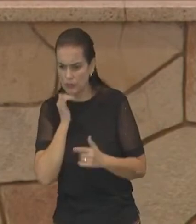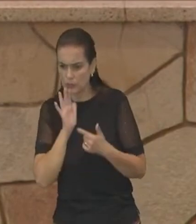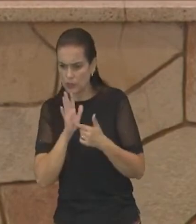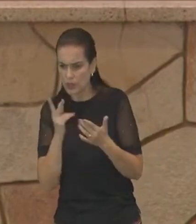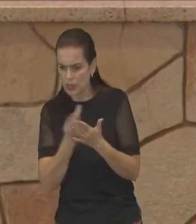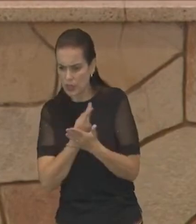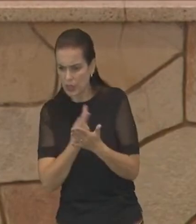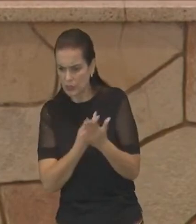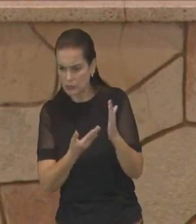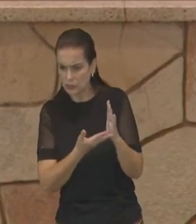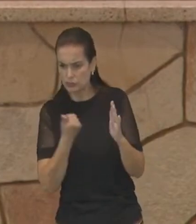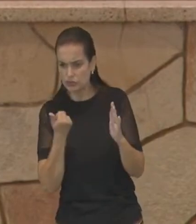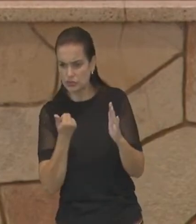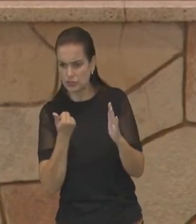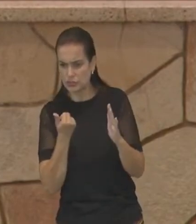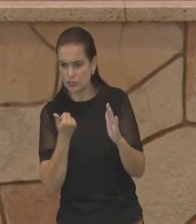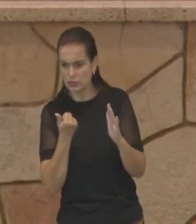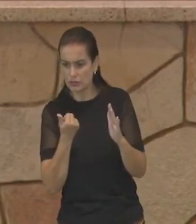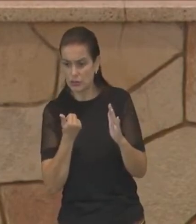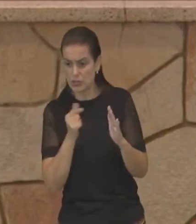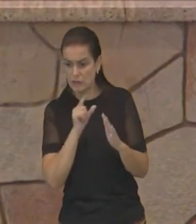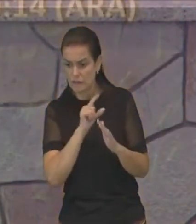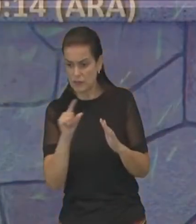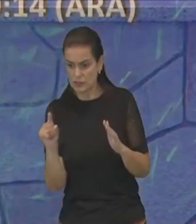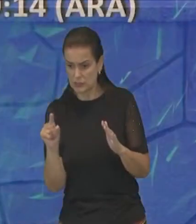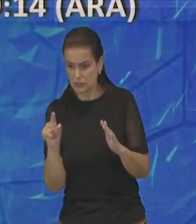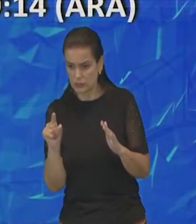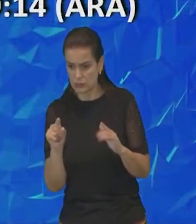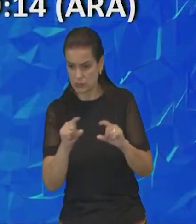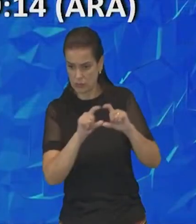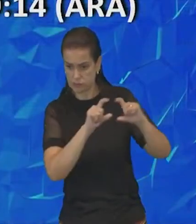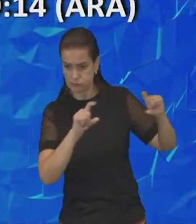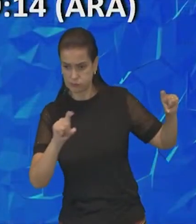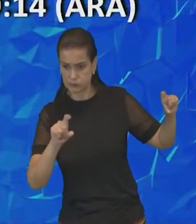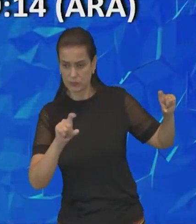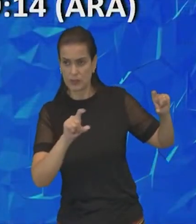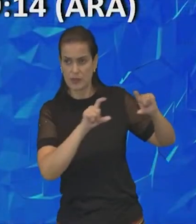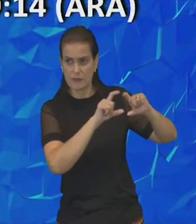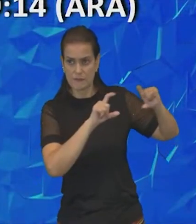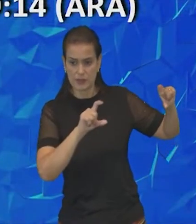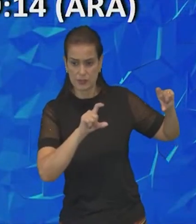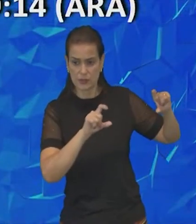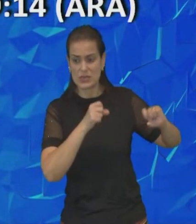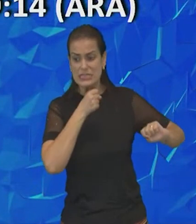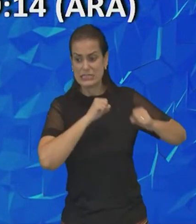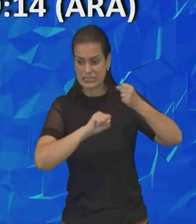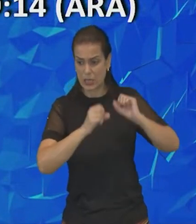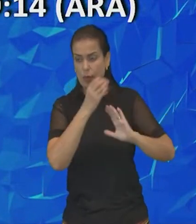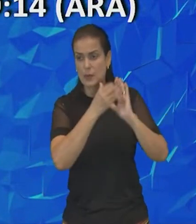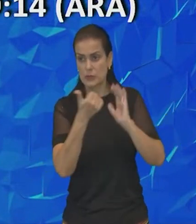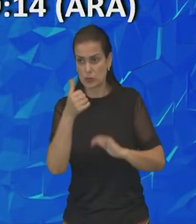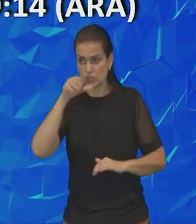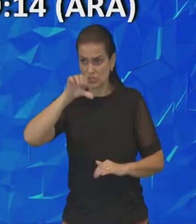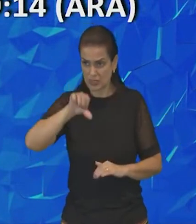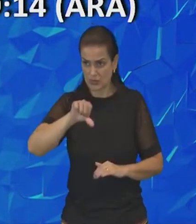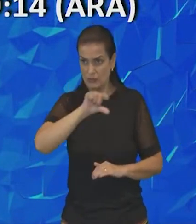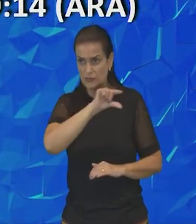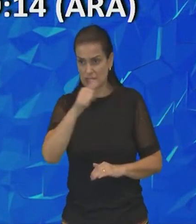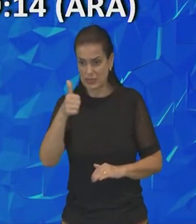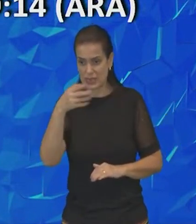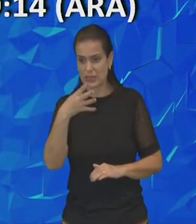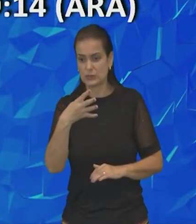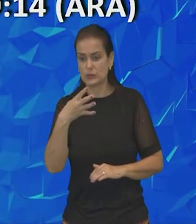pode tirar da tela. A palavra é esta: que as palavras dos meus lábios, Salmo 19, 4, e o meditar do meu